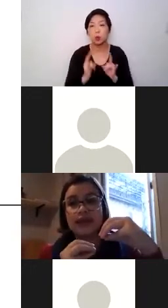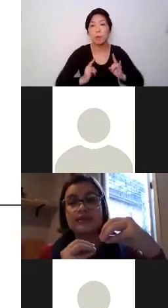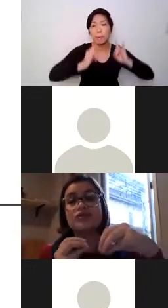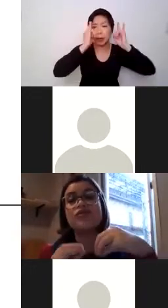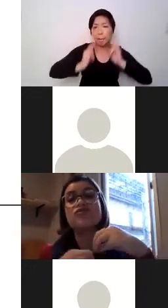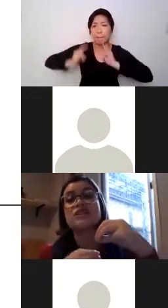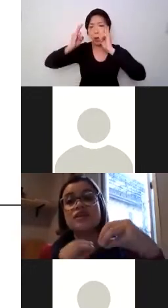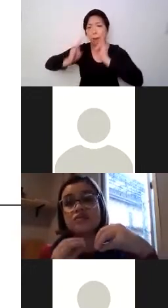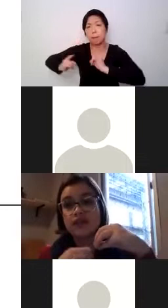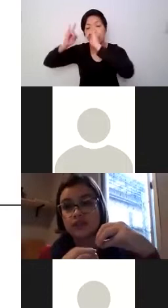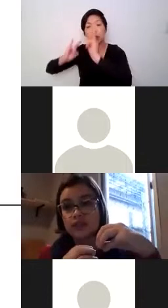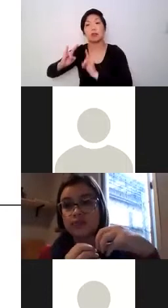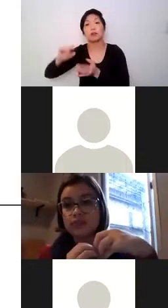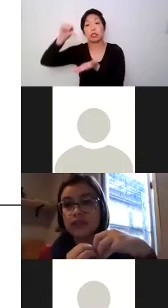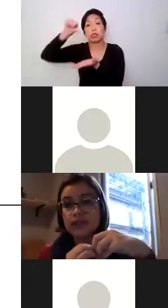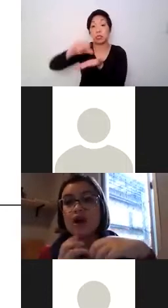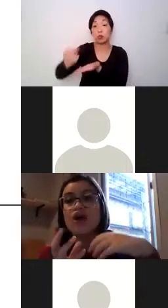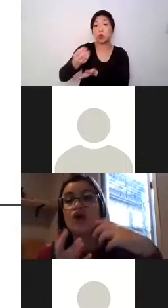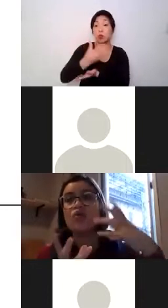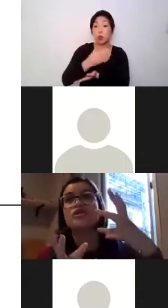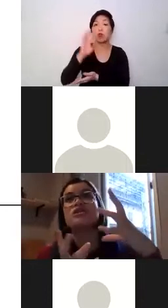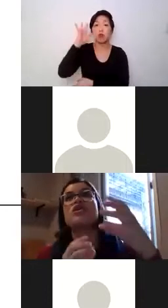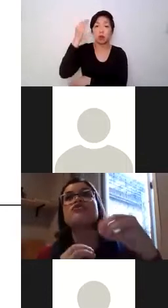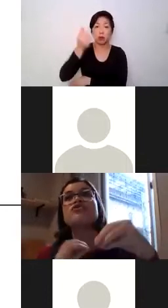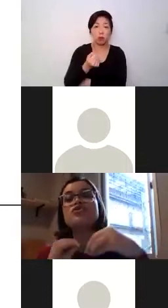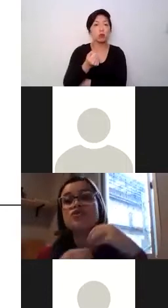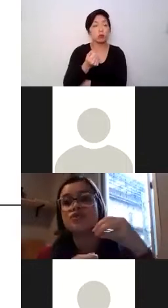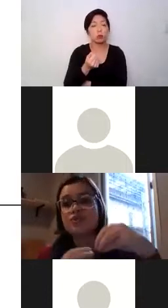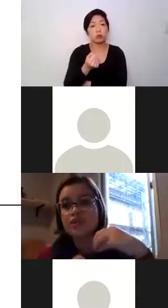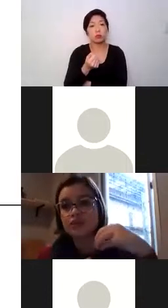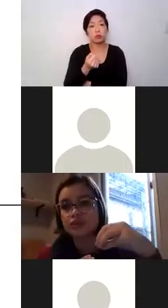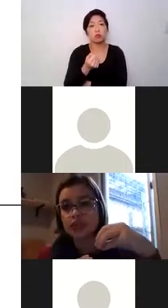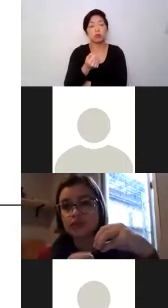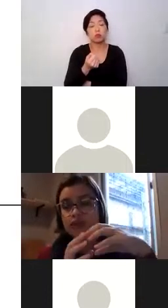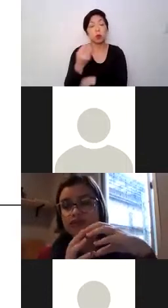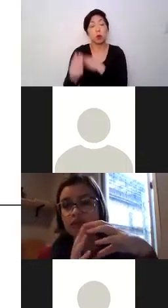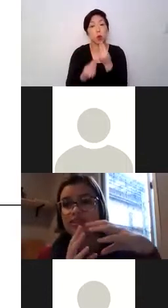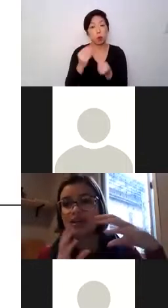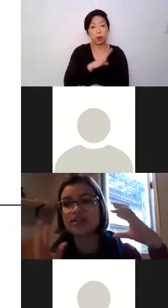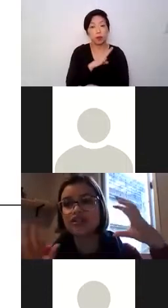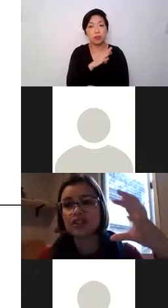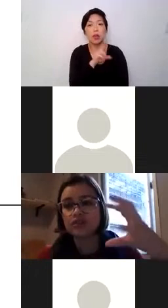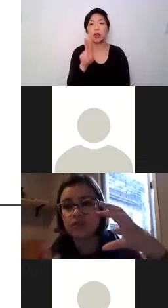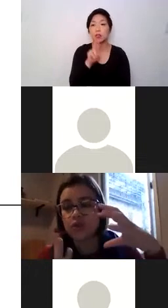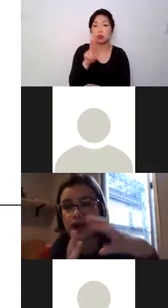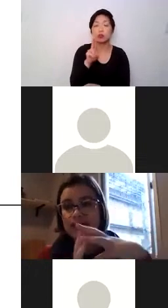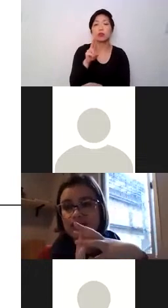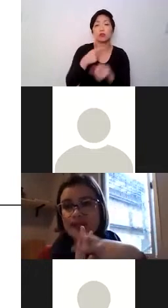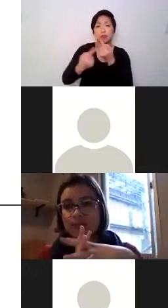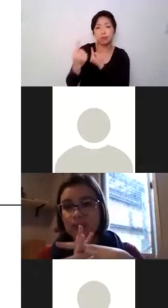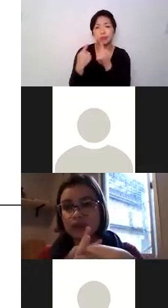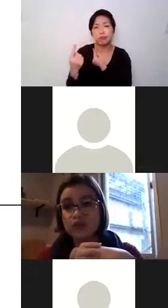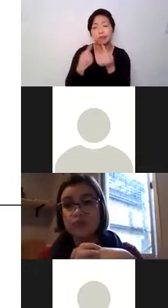da biblioteca desse novo centro da região da República, como esses novos usos vão se colocando e vão interagindo com